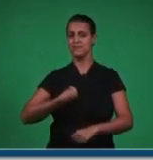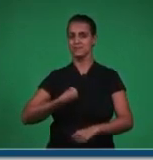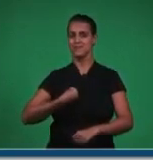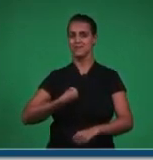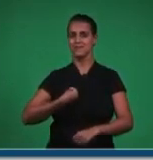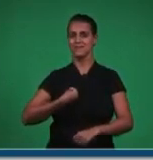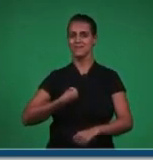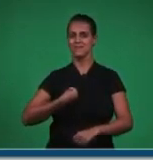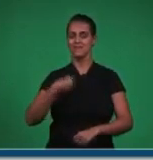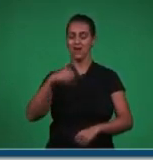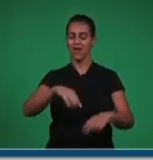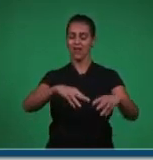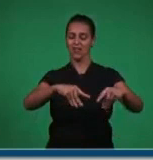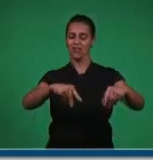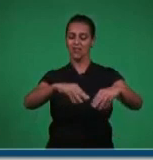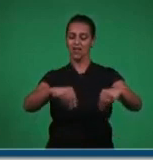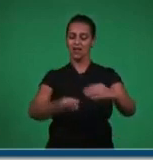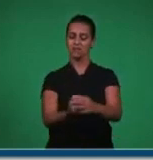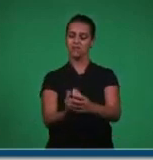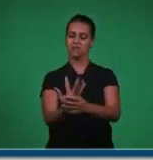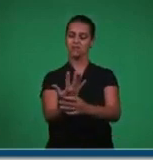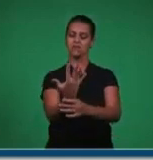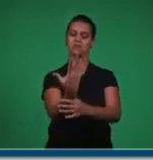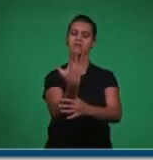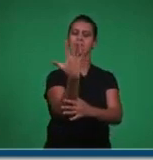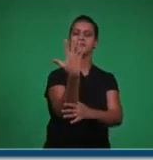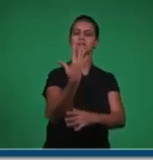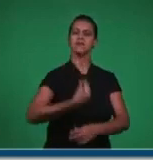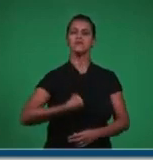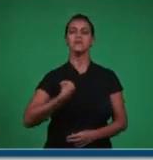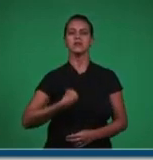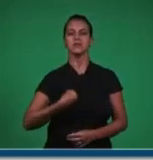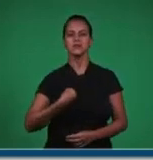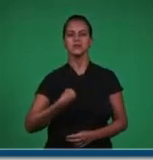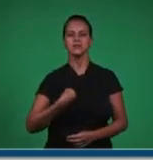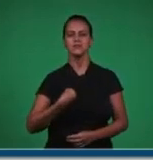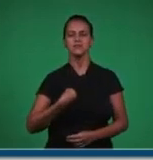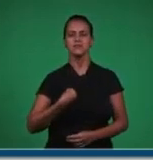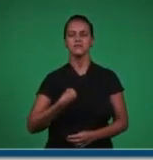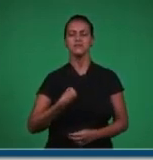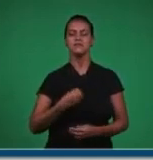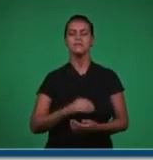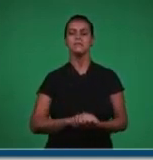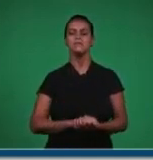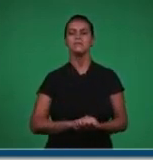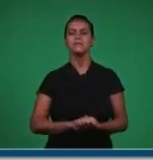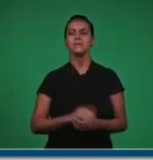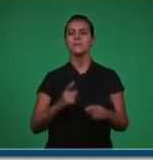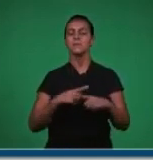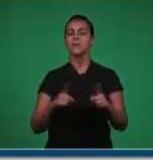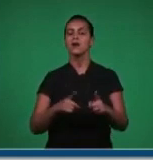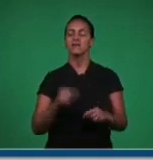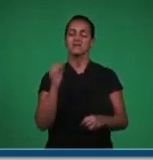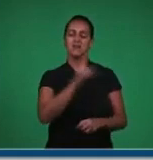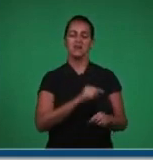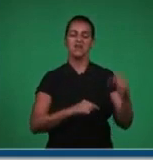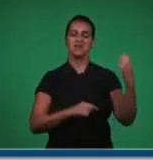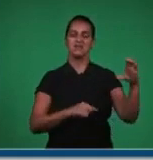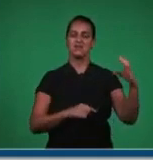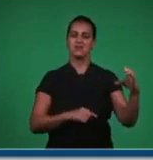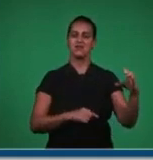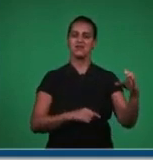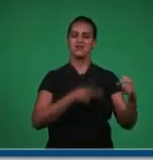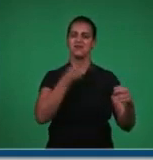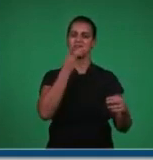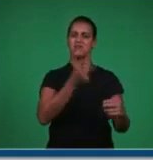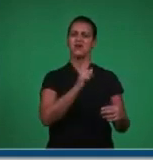terra erva verde. Mas, ao contrário do que diz a ciência, diferentemente do que diz a ciência, a vida surgiu